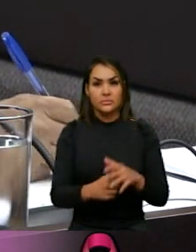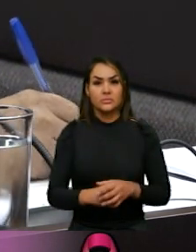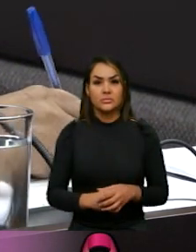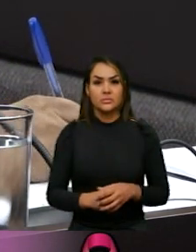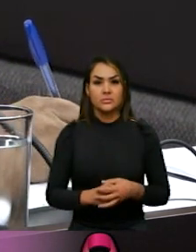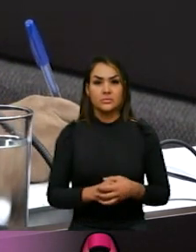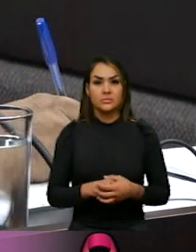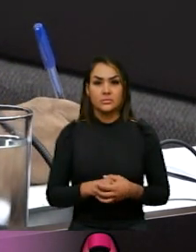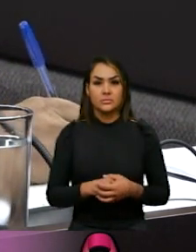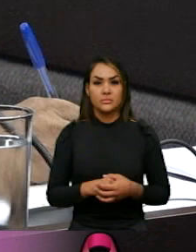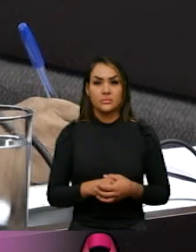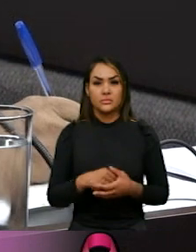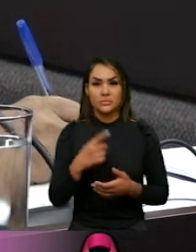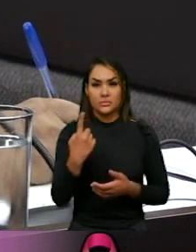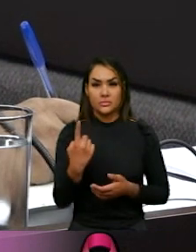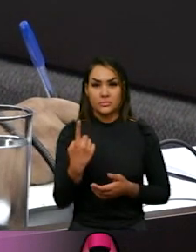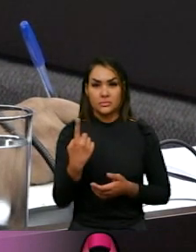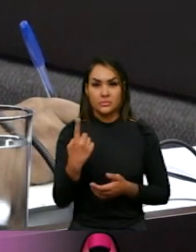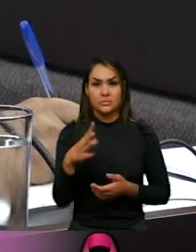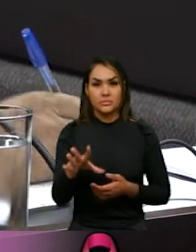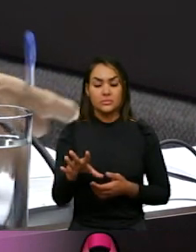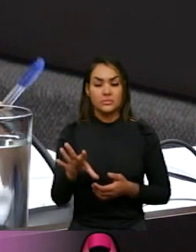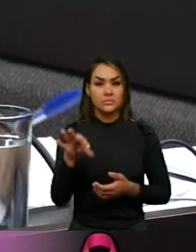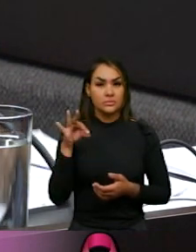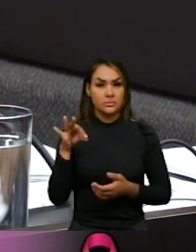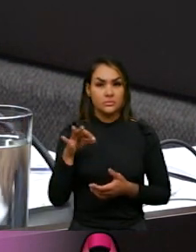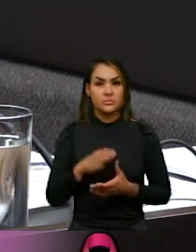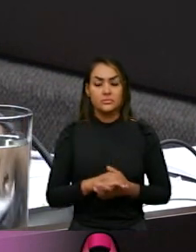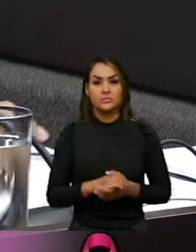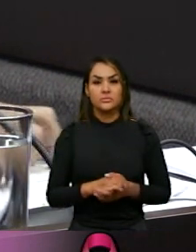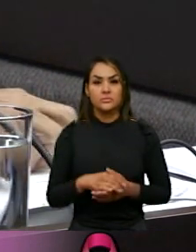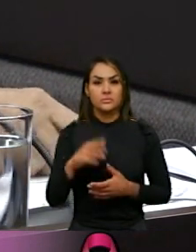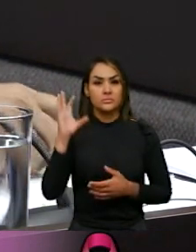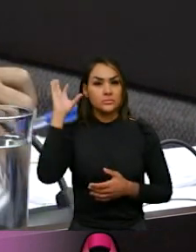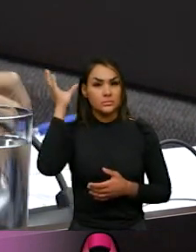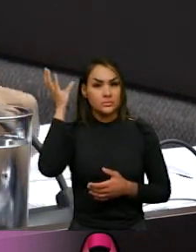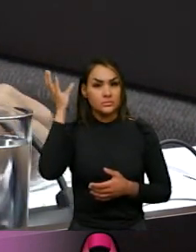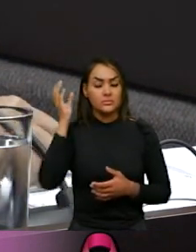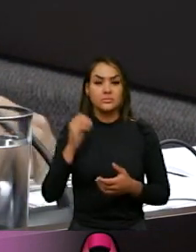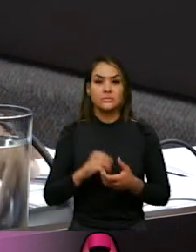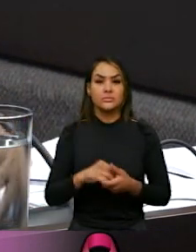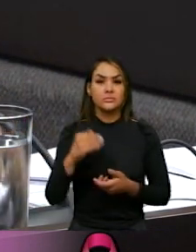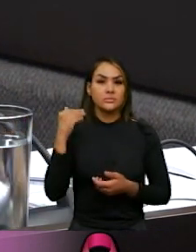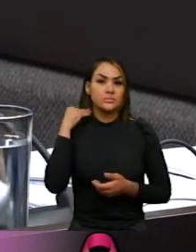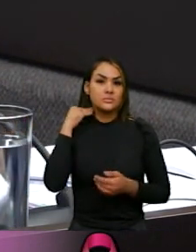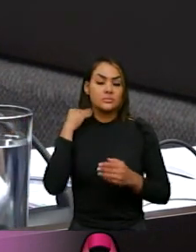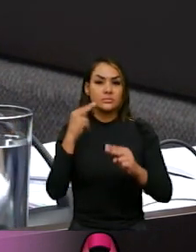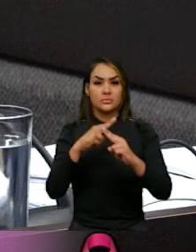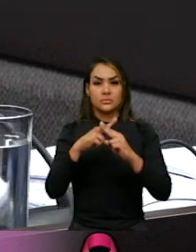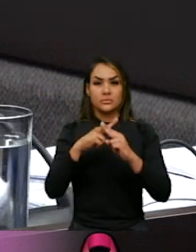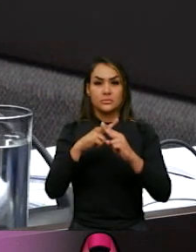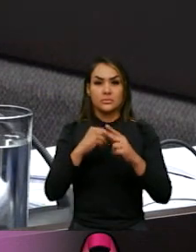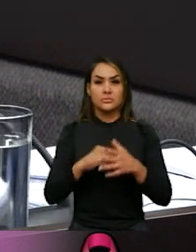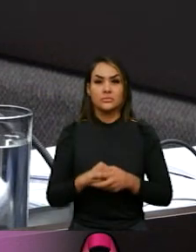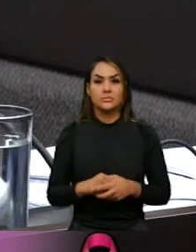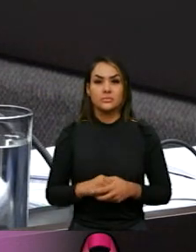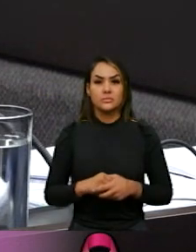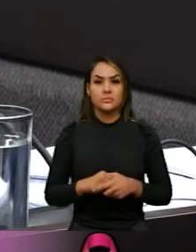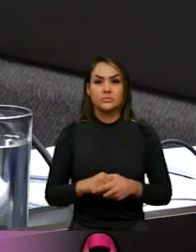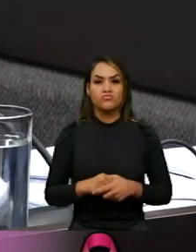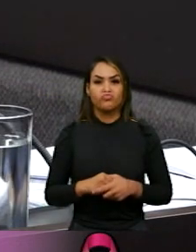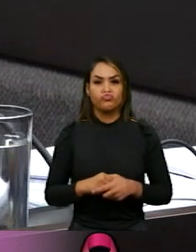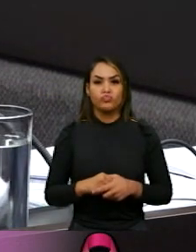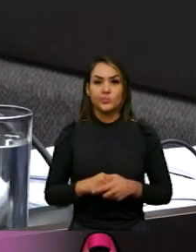se trata de uma opção. O que aconteceu? A Caixa Econômica está